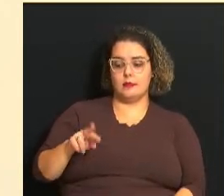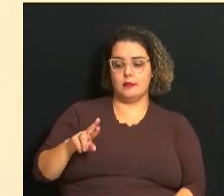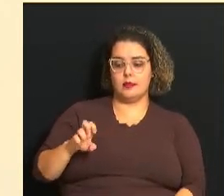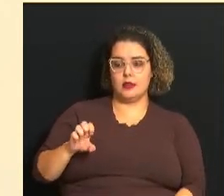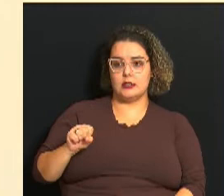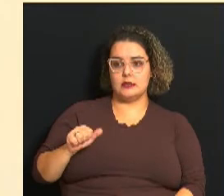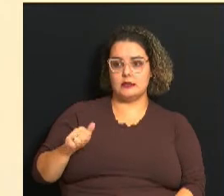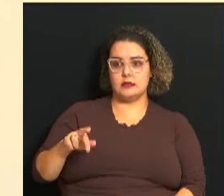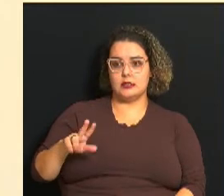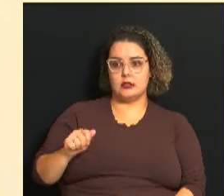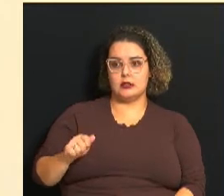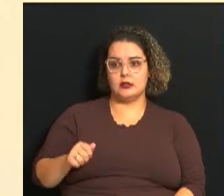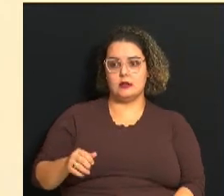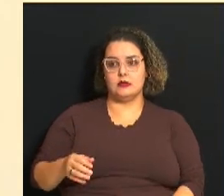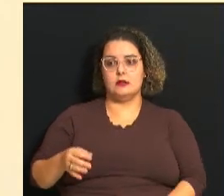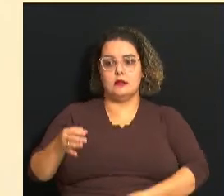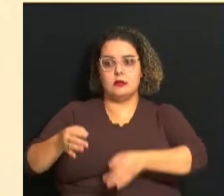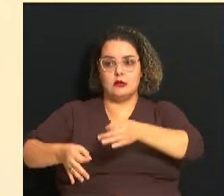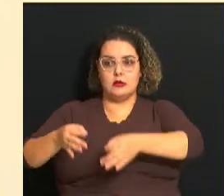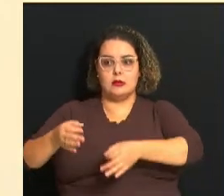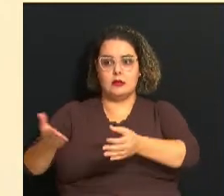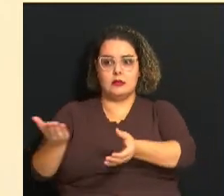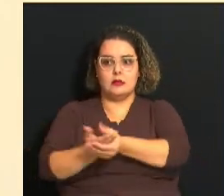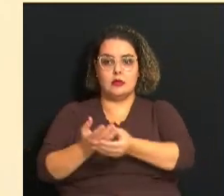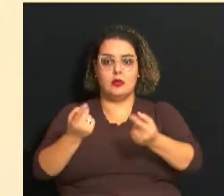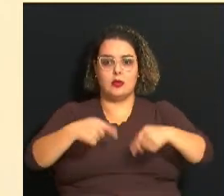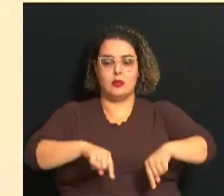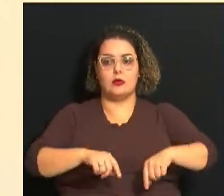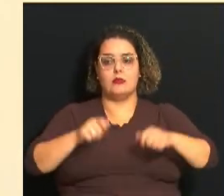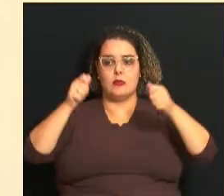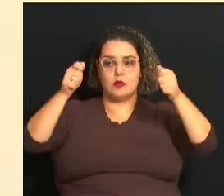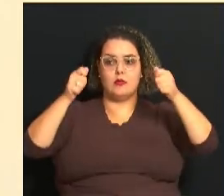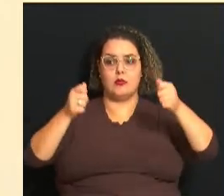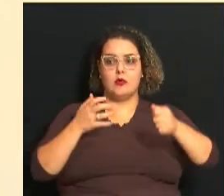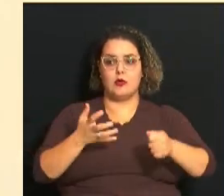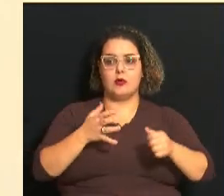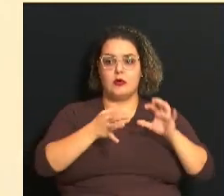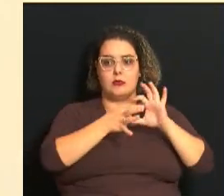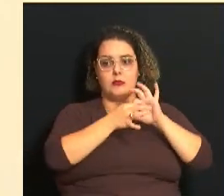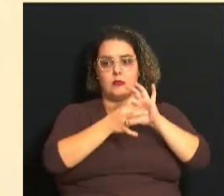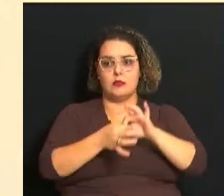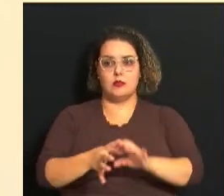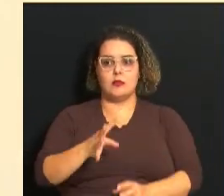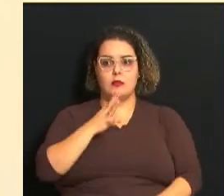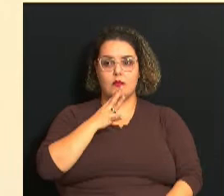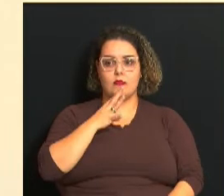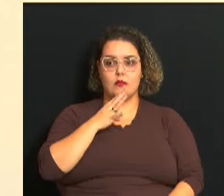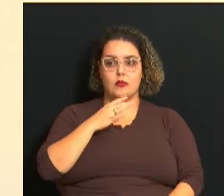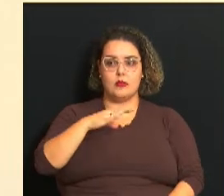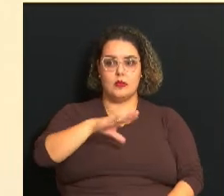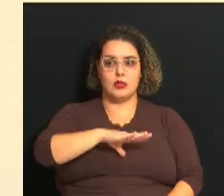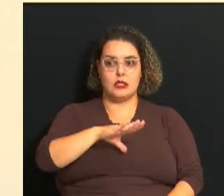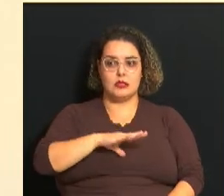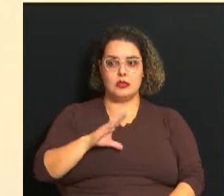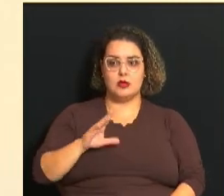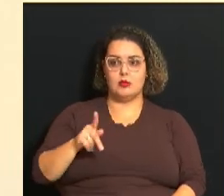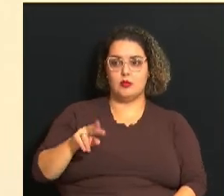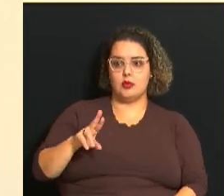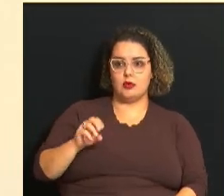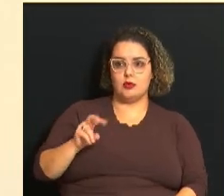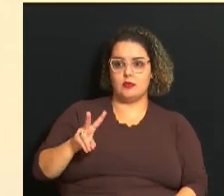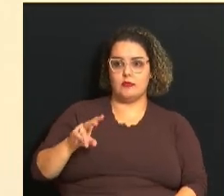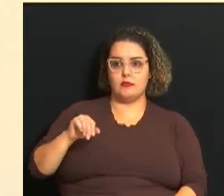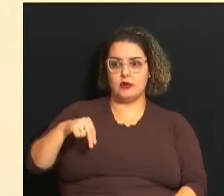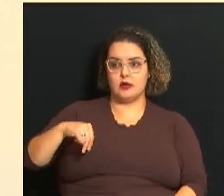encaminharam ações judiciais contra os manifestantes que se manifestantes queriam né para contextualizar para quem não conhece essa cidade provinciana eles estavam